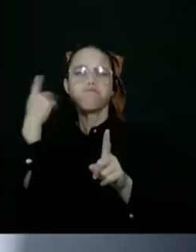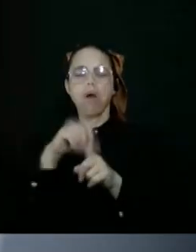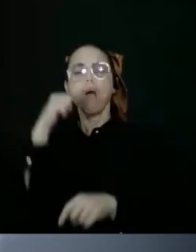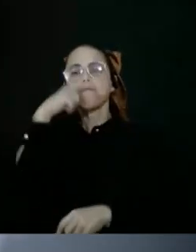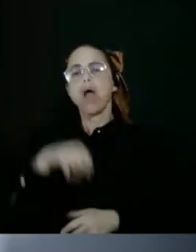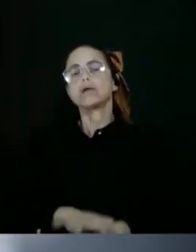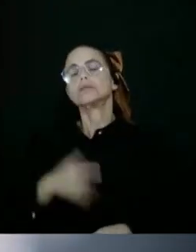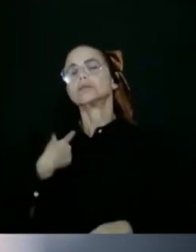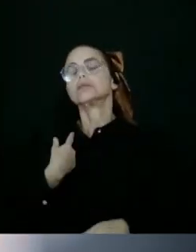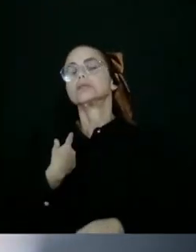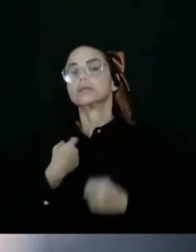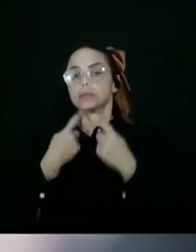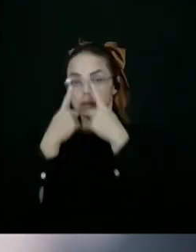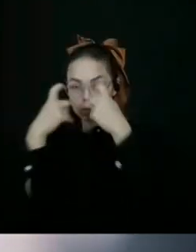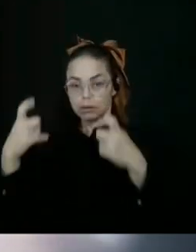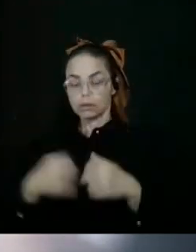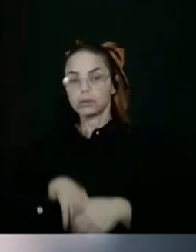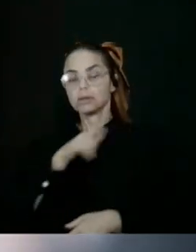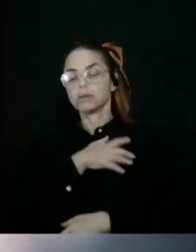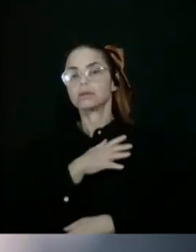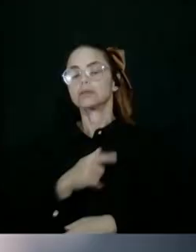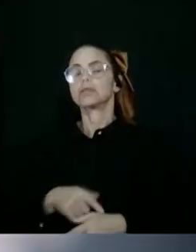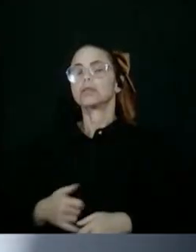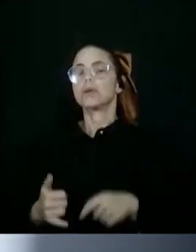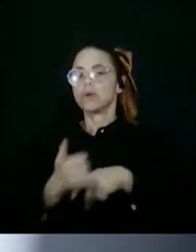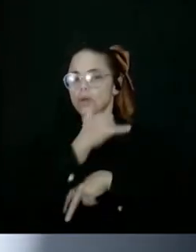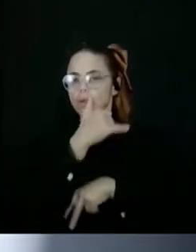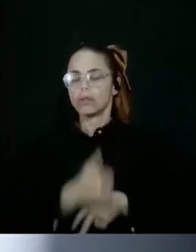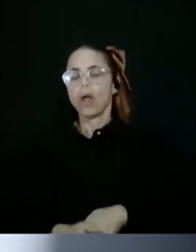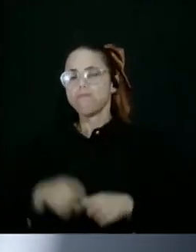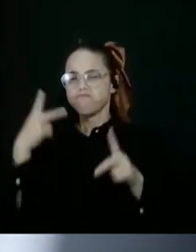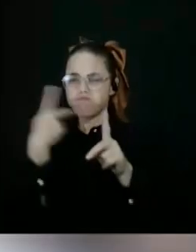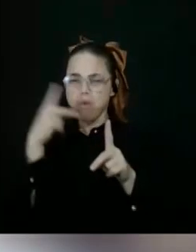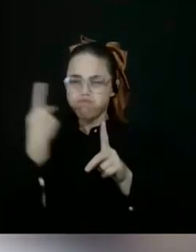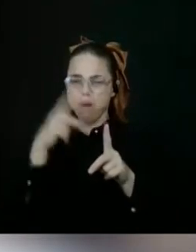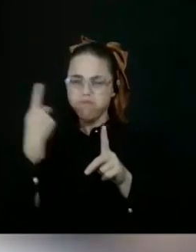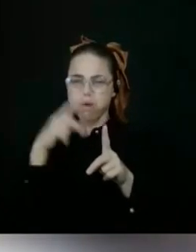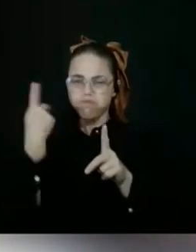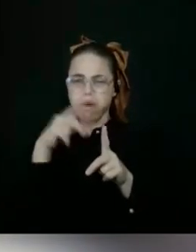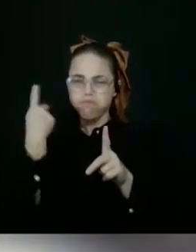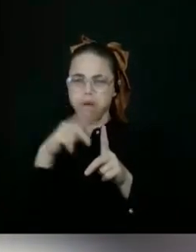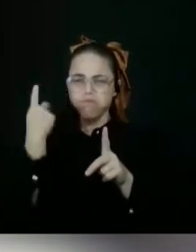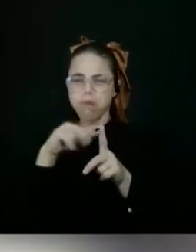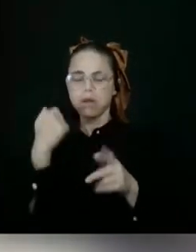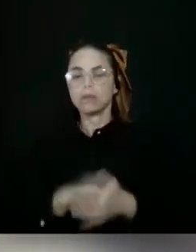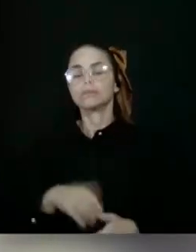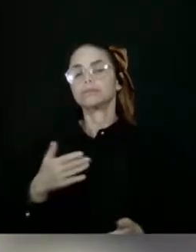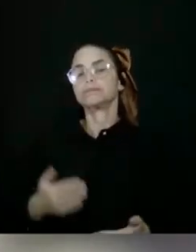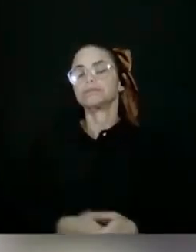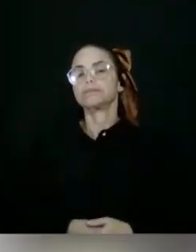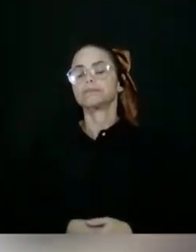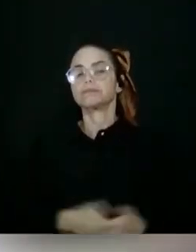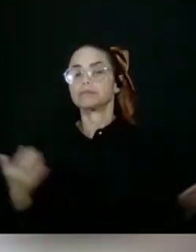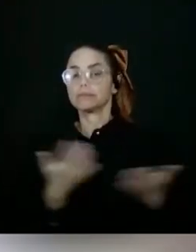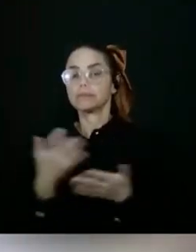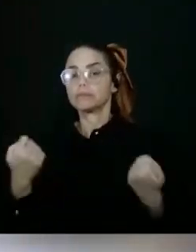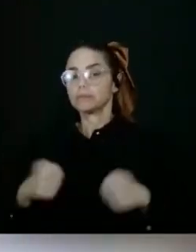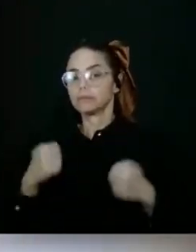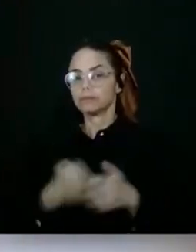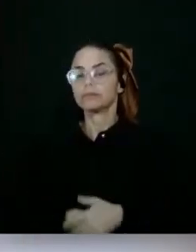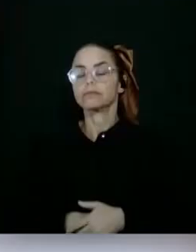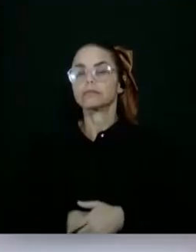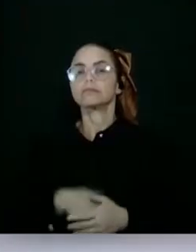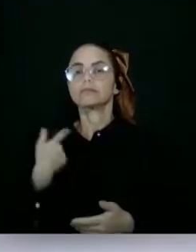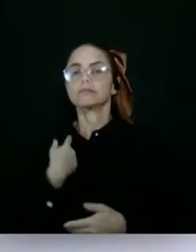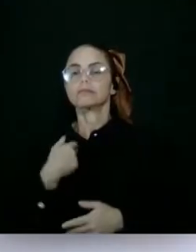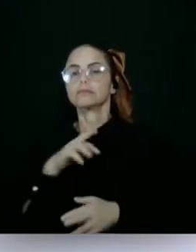crianças e adolescentes vítimas de violência doméstica e sexual. Hoje nós necessitamos de um equipamento